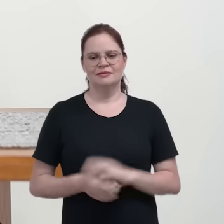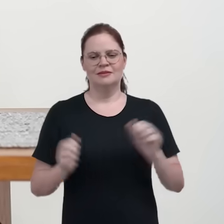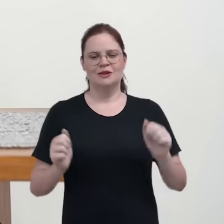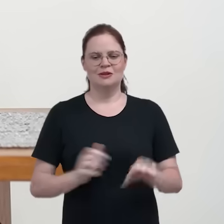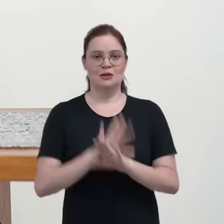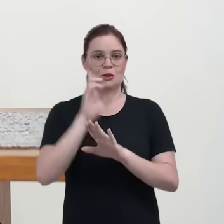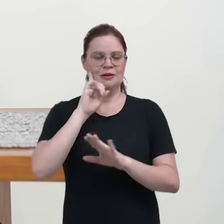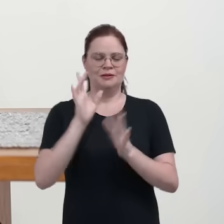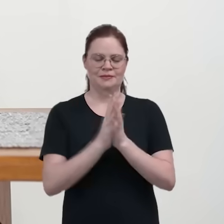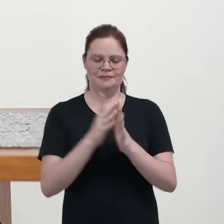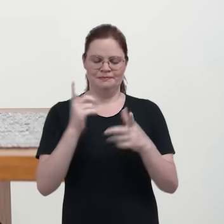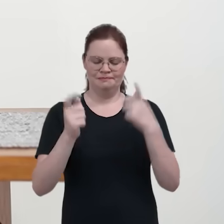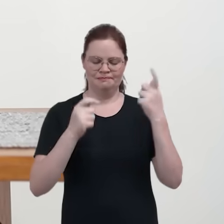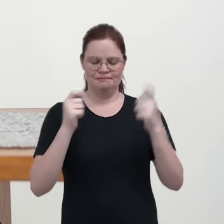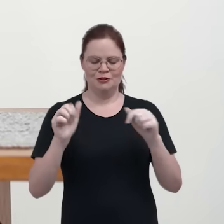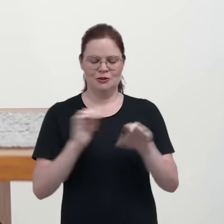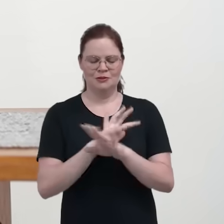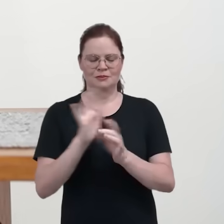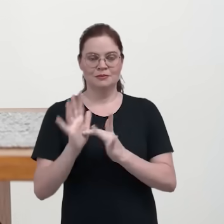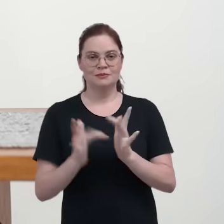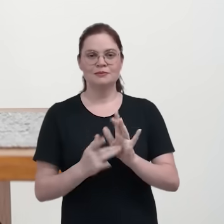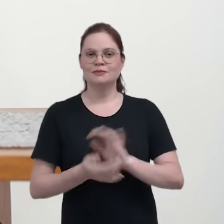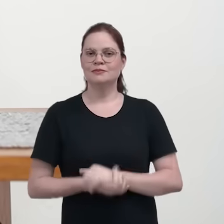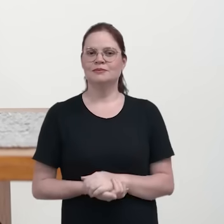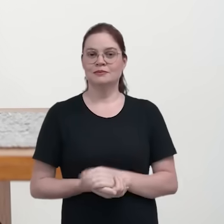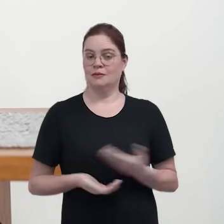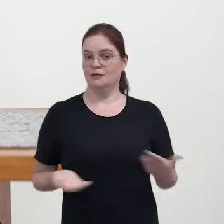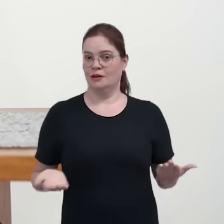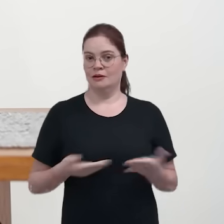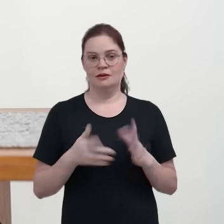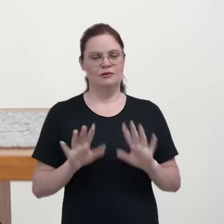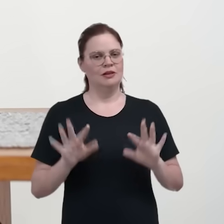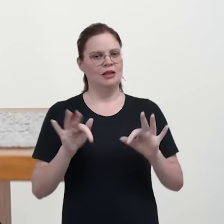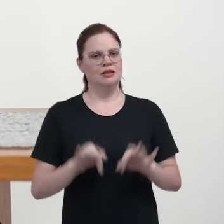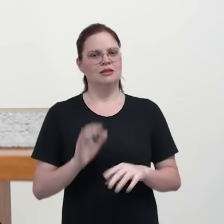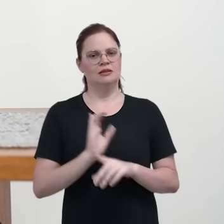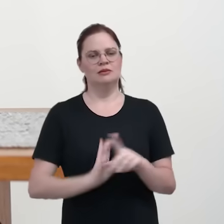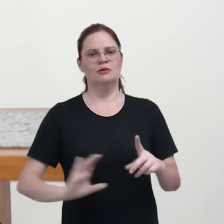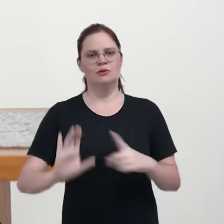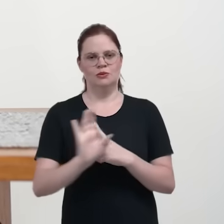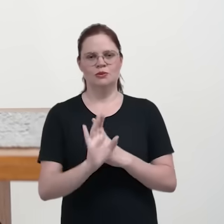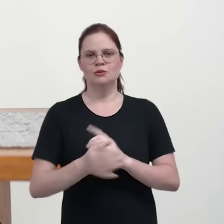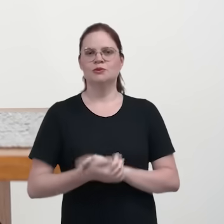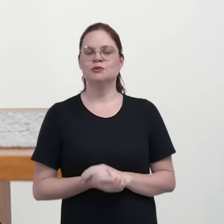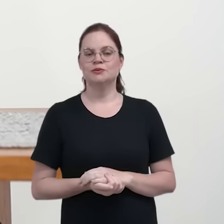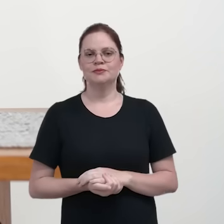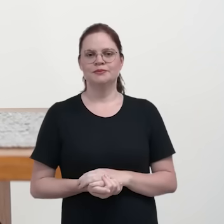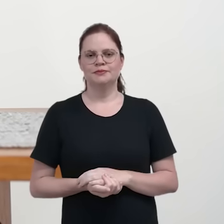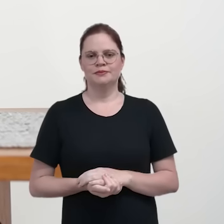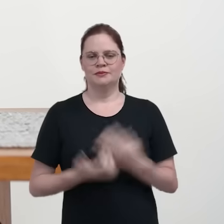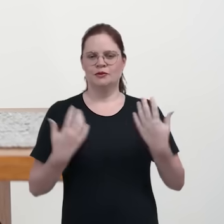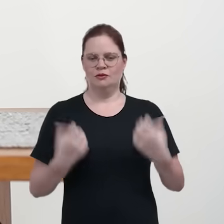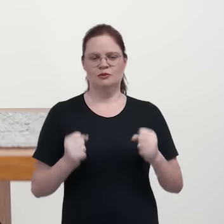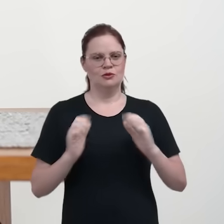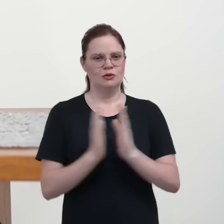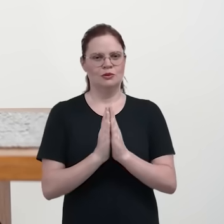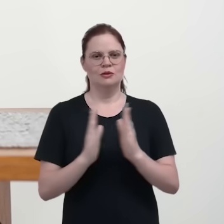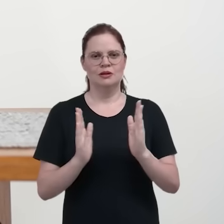Glória a Deus, bendito seja o nome do Senhor. Estamos chegando ao final do nosso culto, vamos